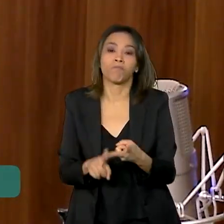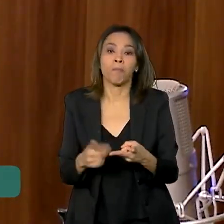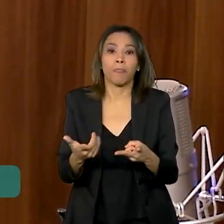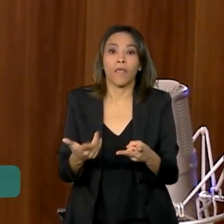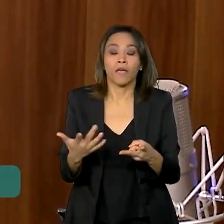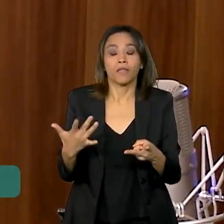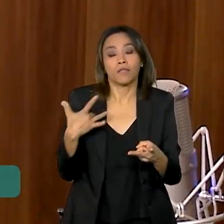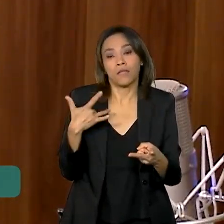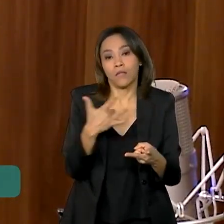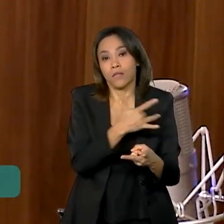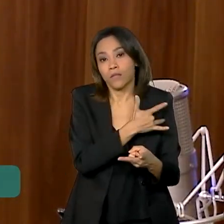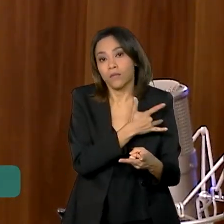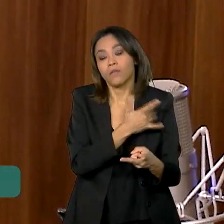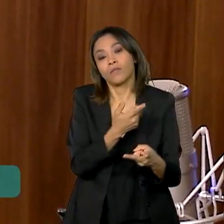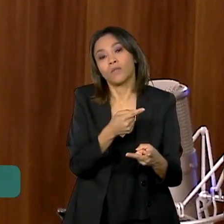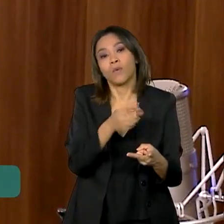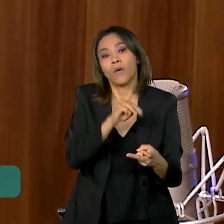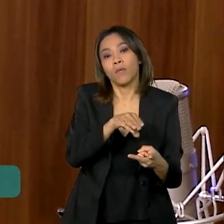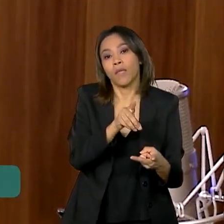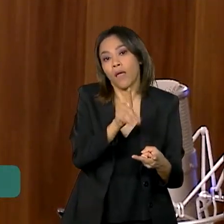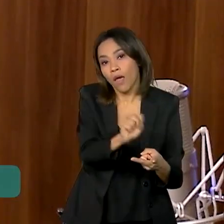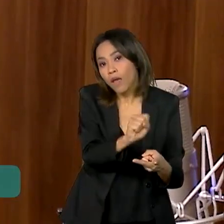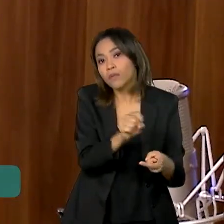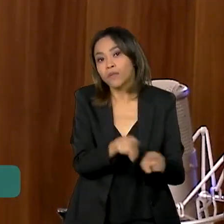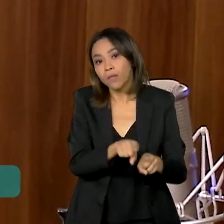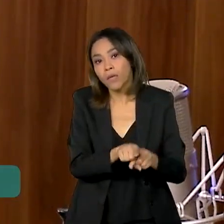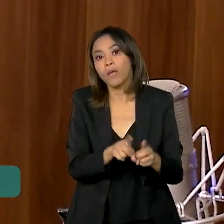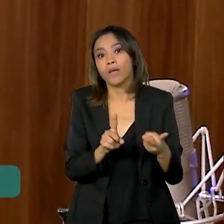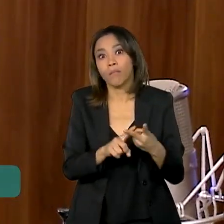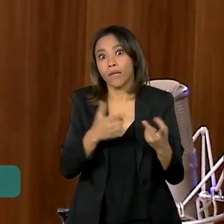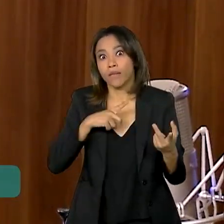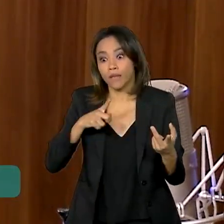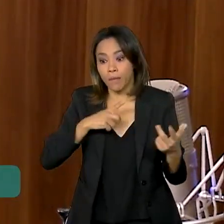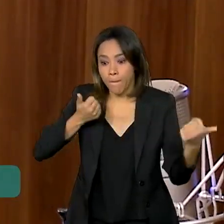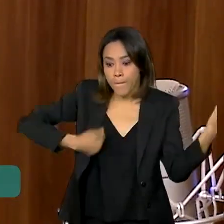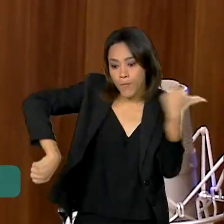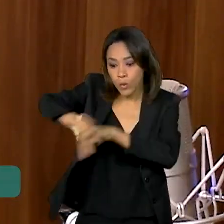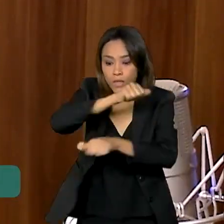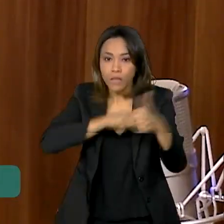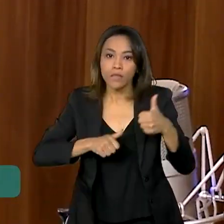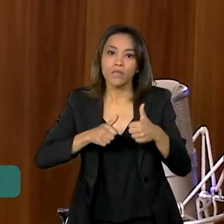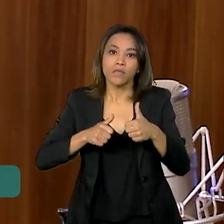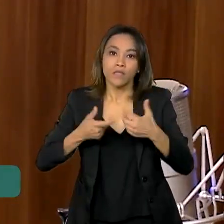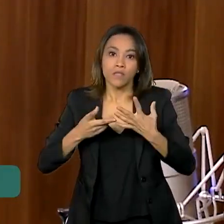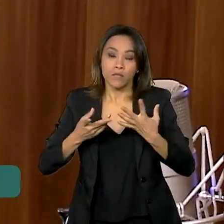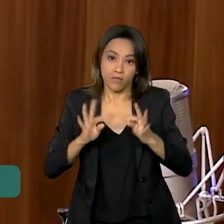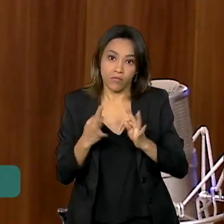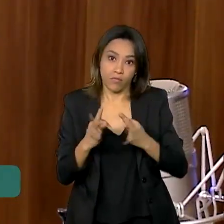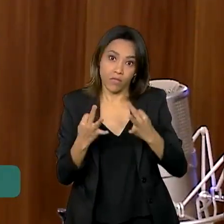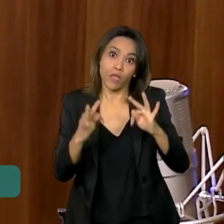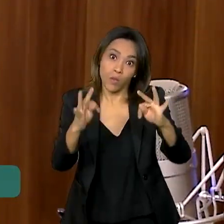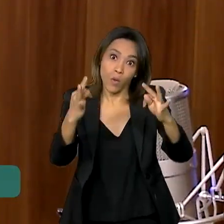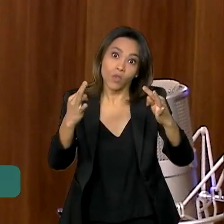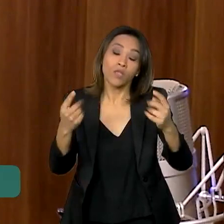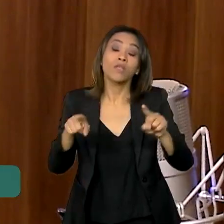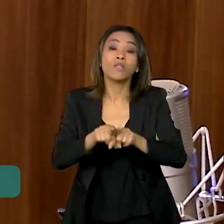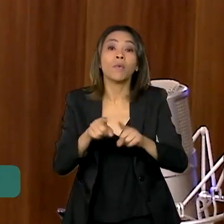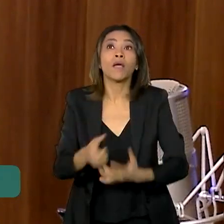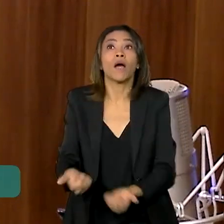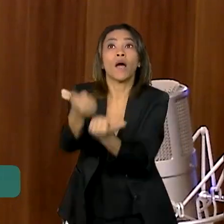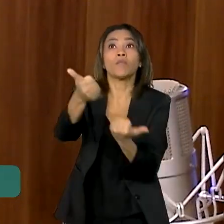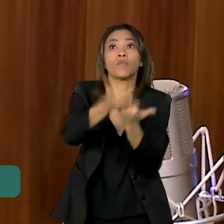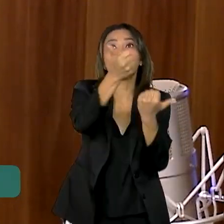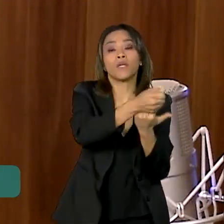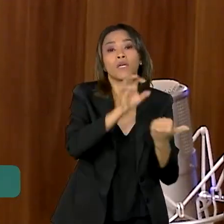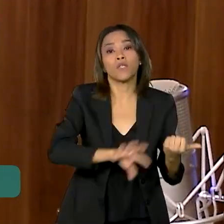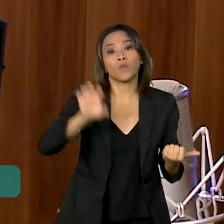o MDS para que a gente tenha, né, uma transformação digital em áreas importantes, mas também um apoio aos estados e municípios, essa parceria com os